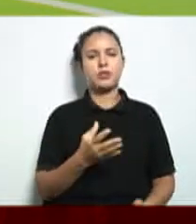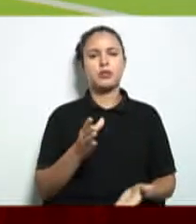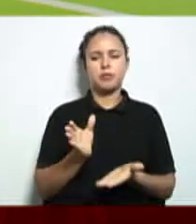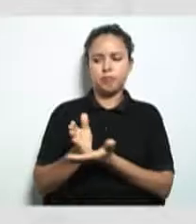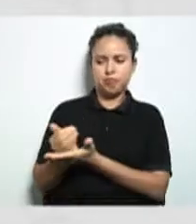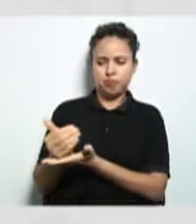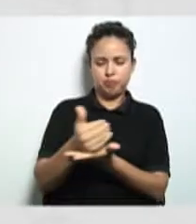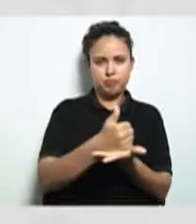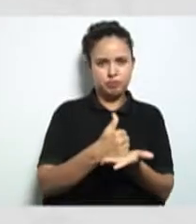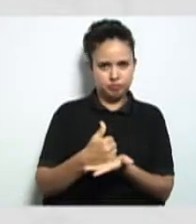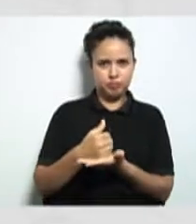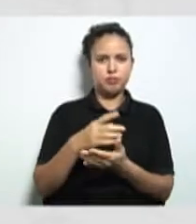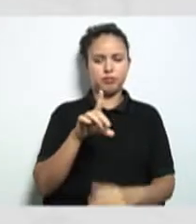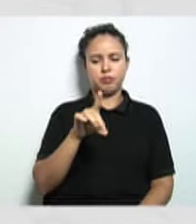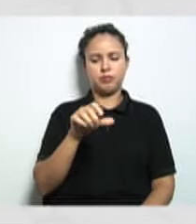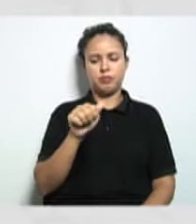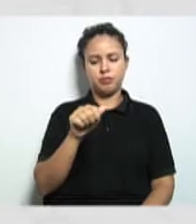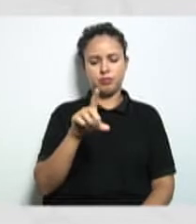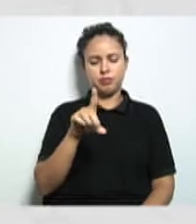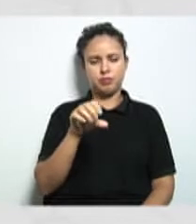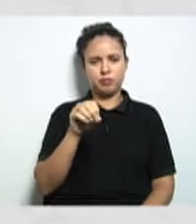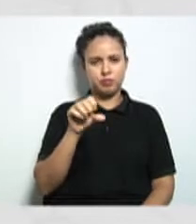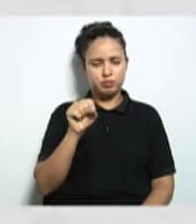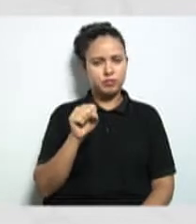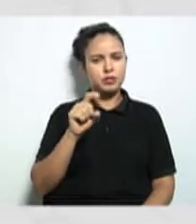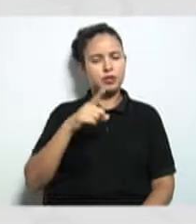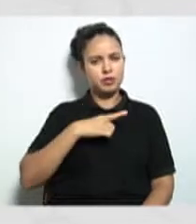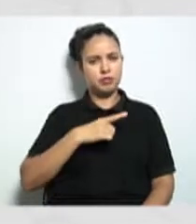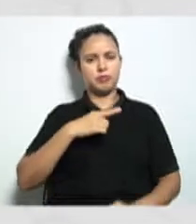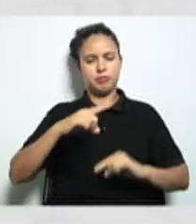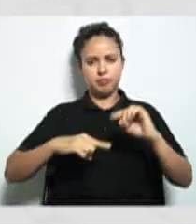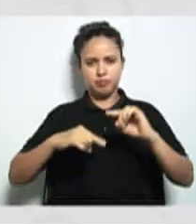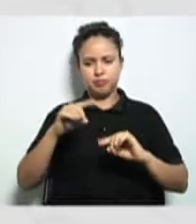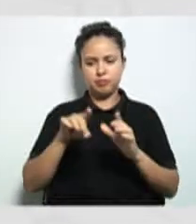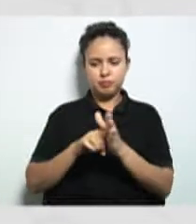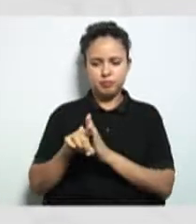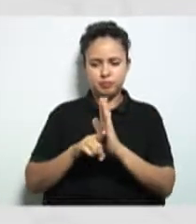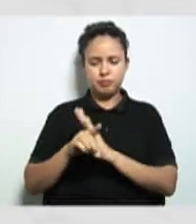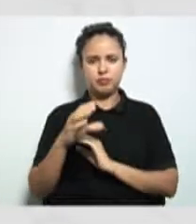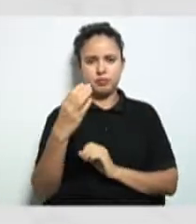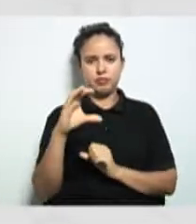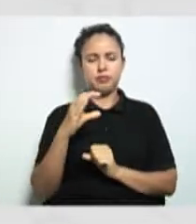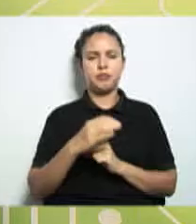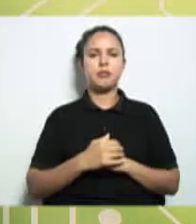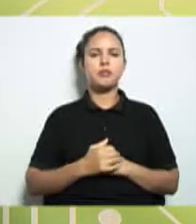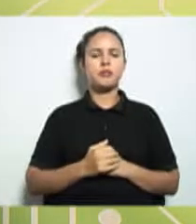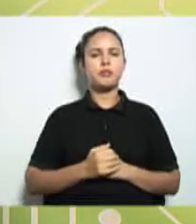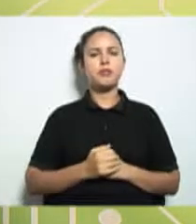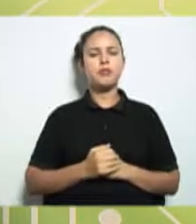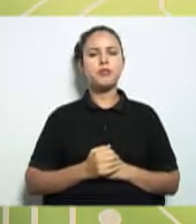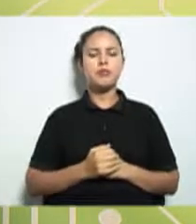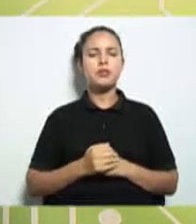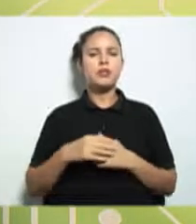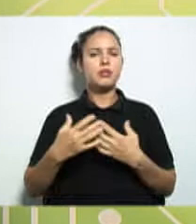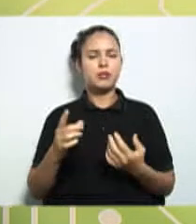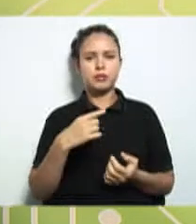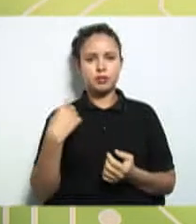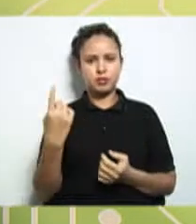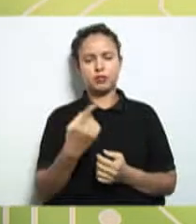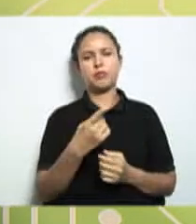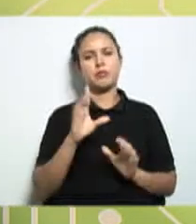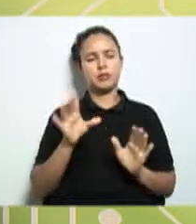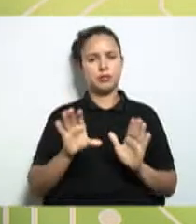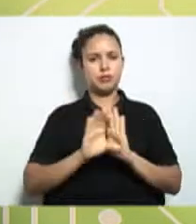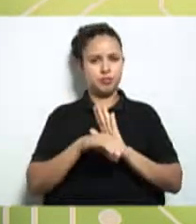os instrumentos de pesquisa científica. Então você viu que nós, definimos o instrumento de pesquisa